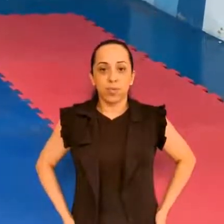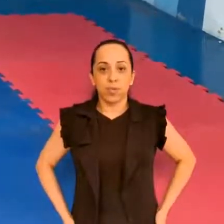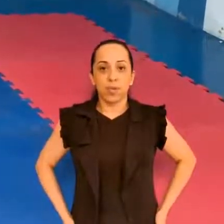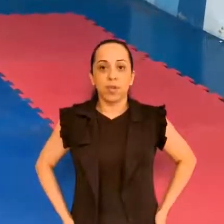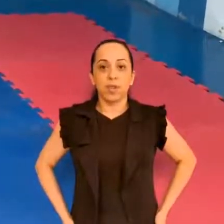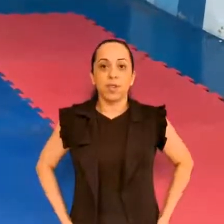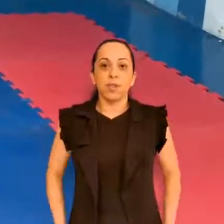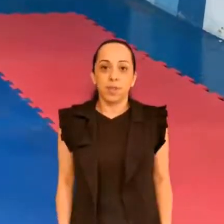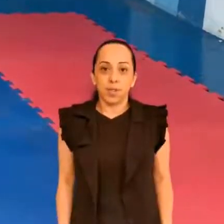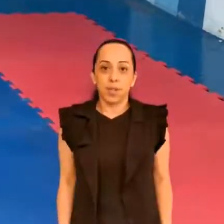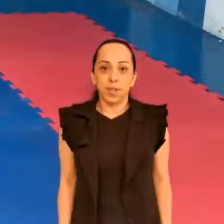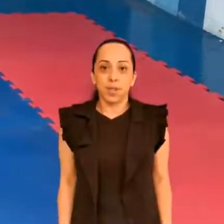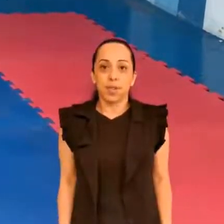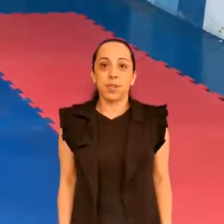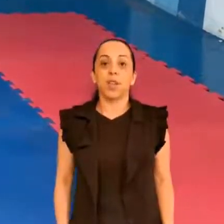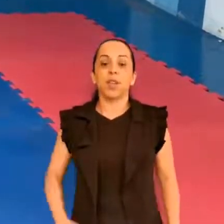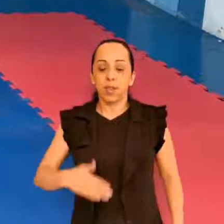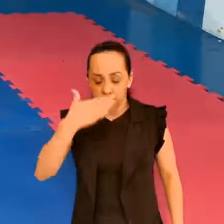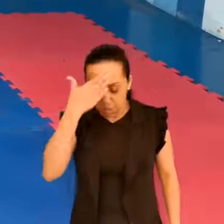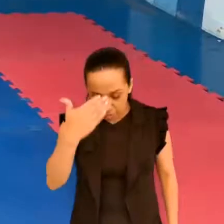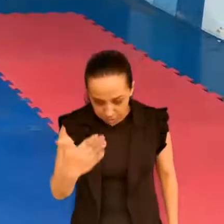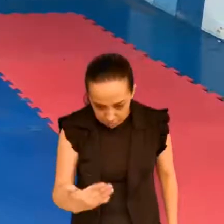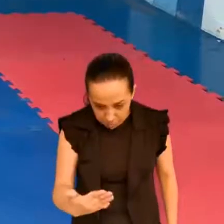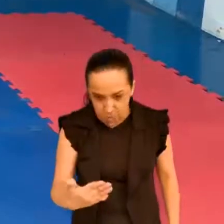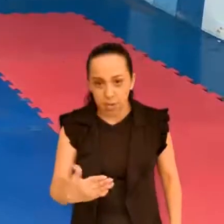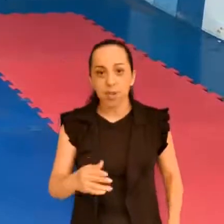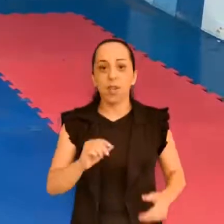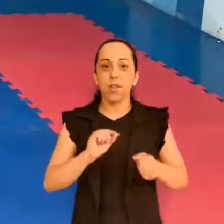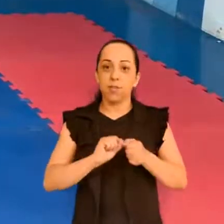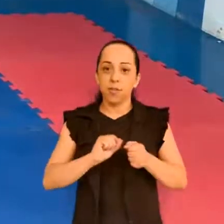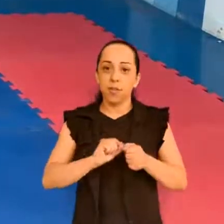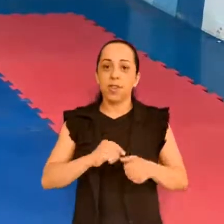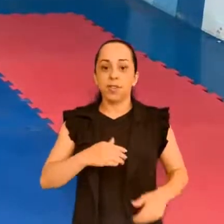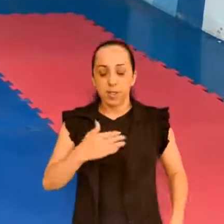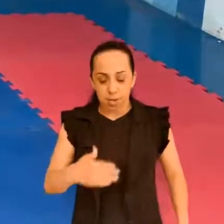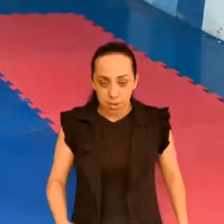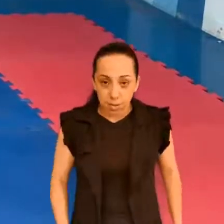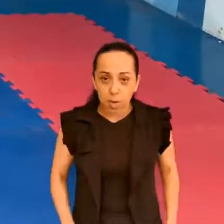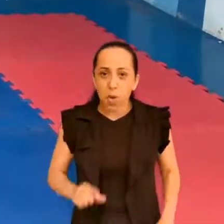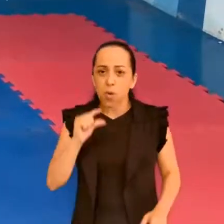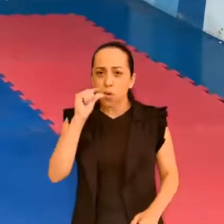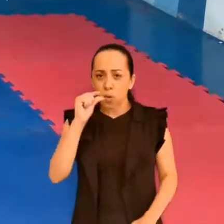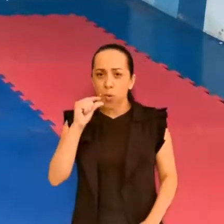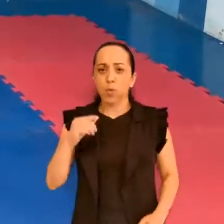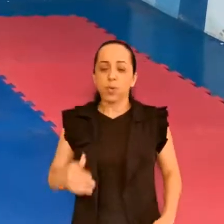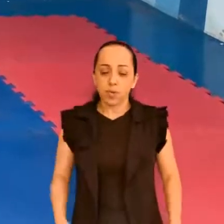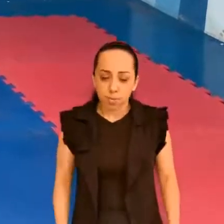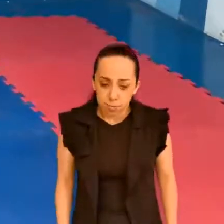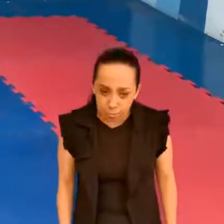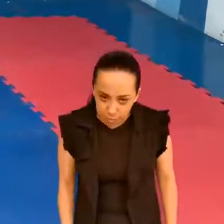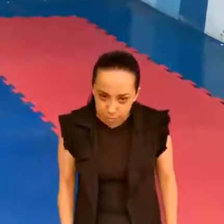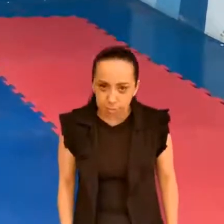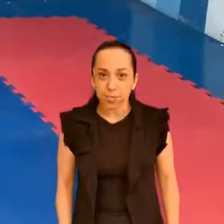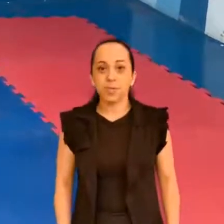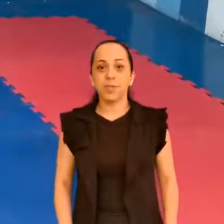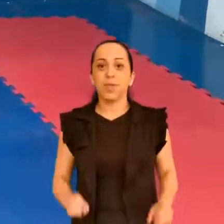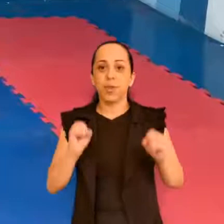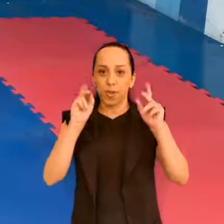e reverência. Nós vamos fazer a saudação, abaixar levemente o corpo. O